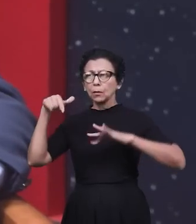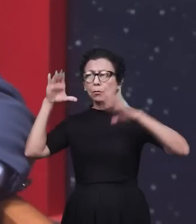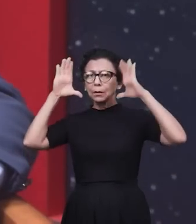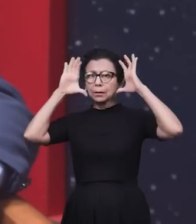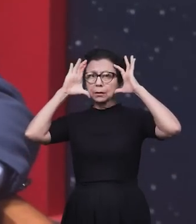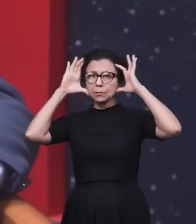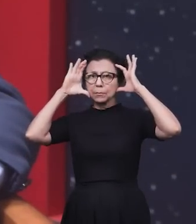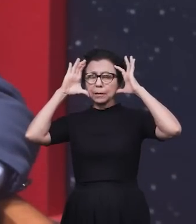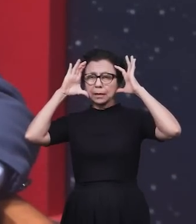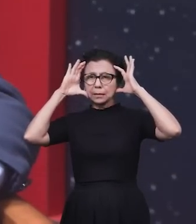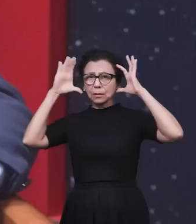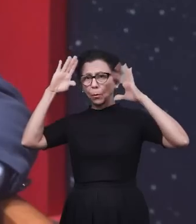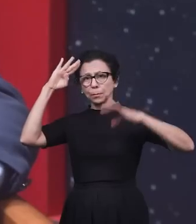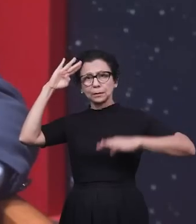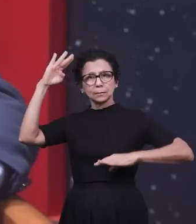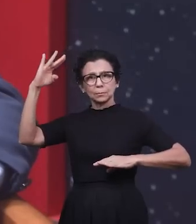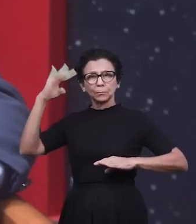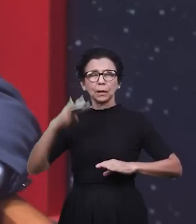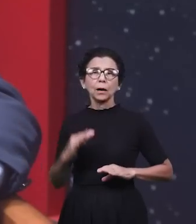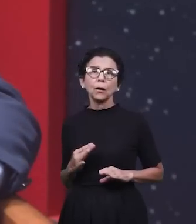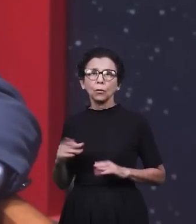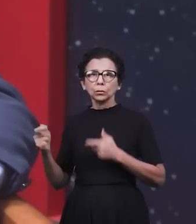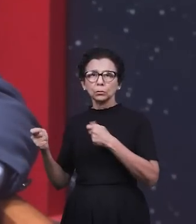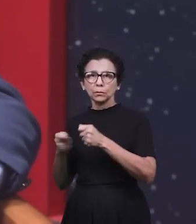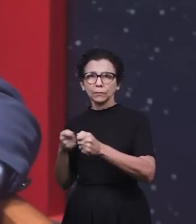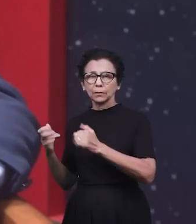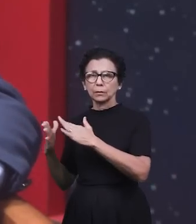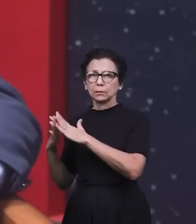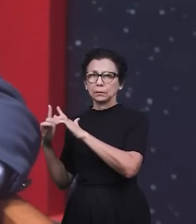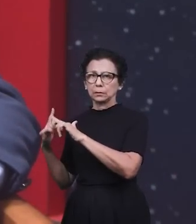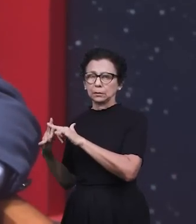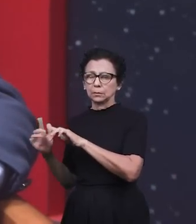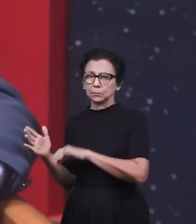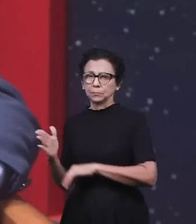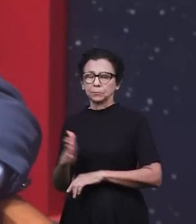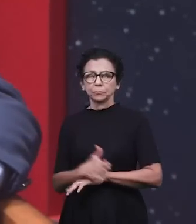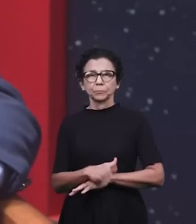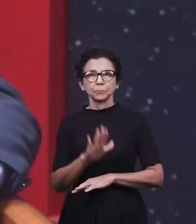igreja. Eu gostaria só de fazer uma observação.